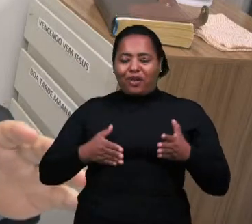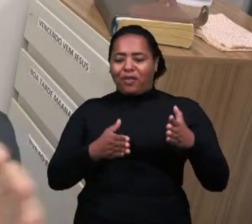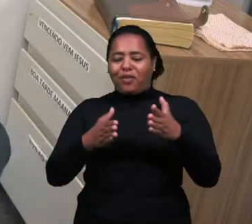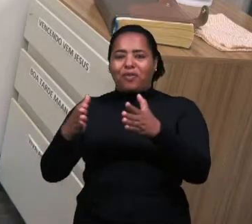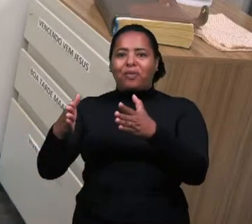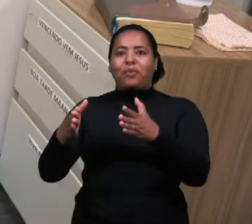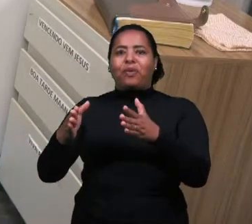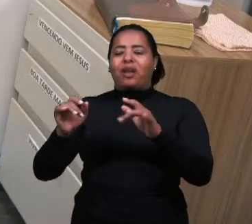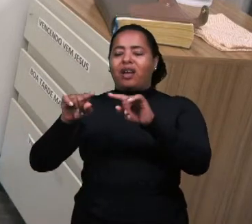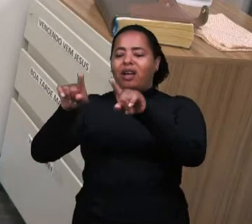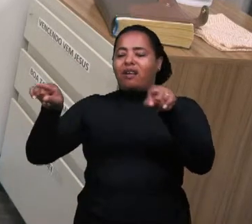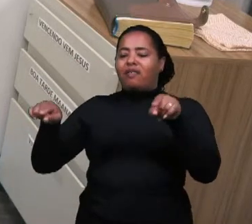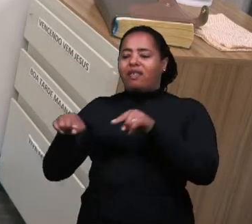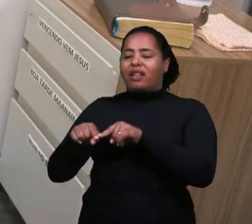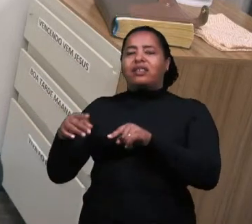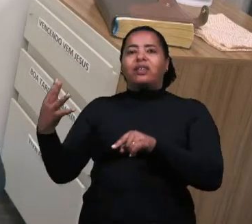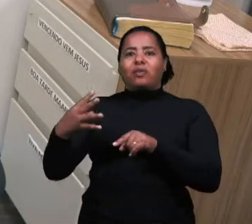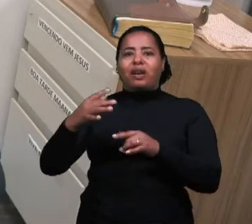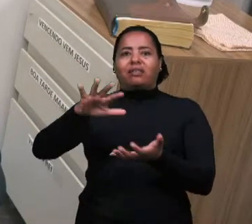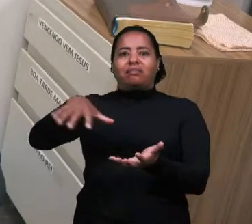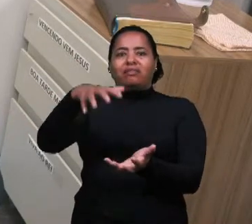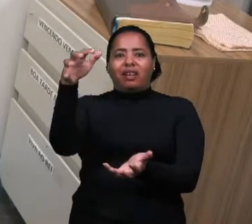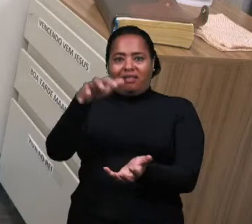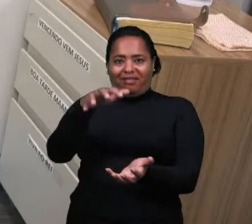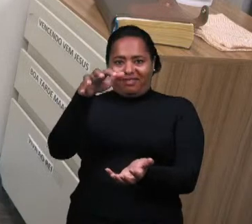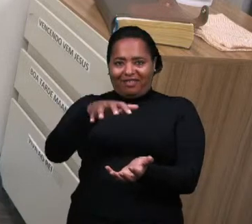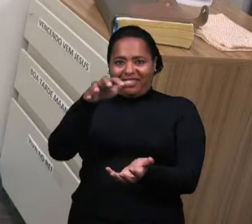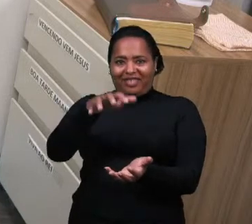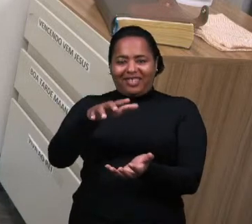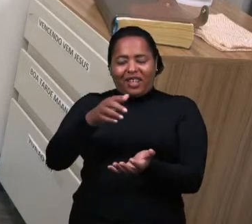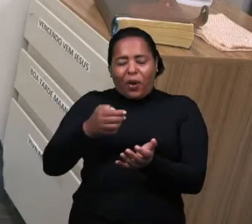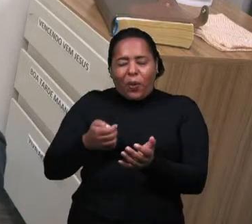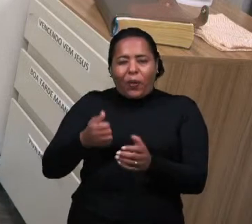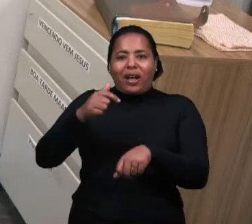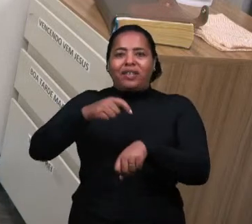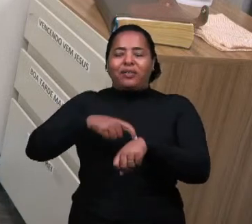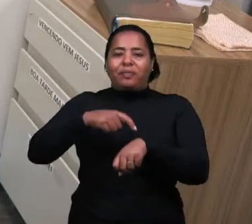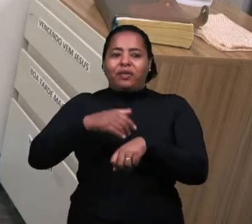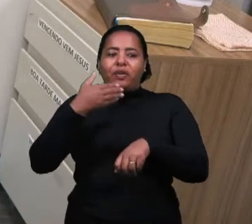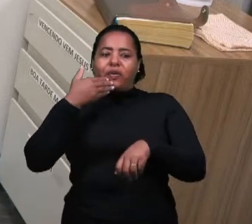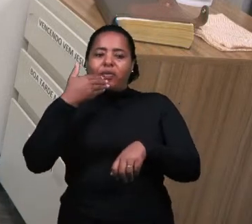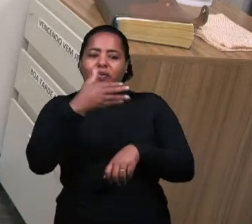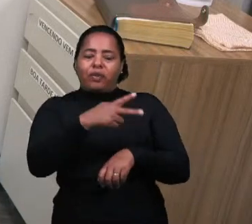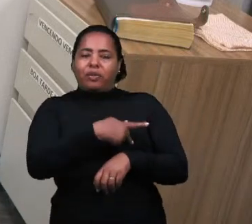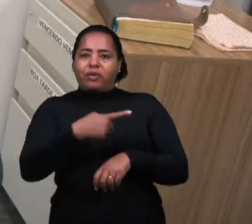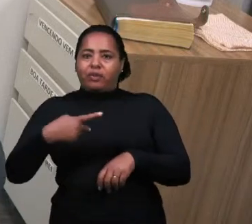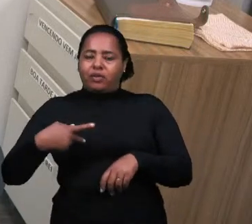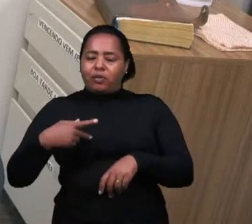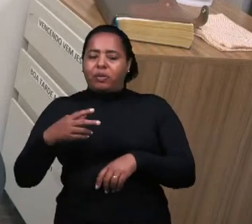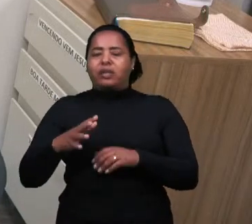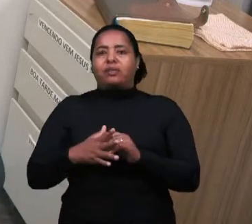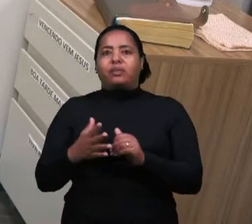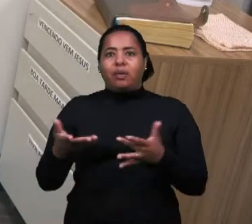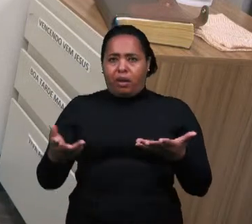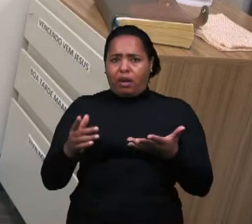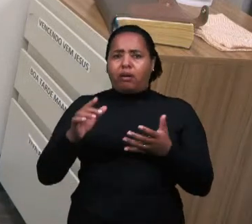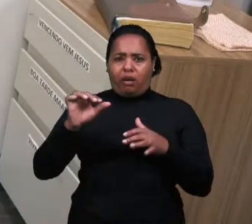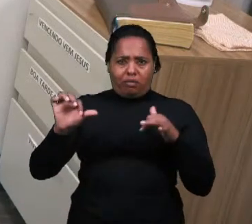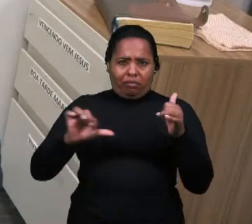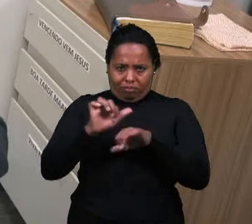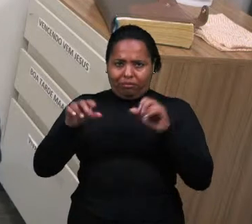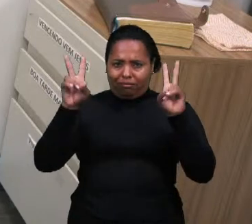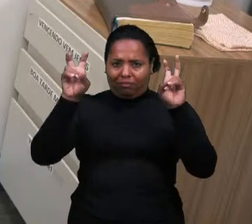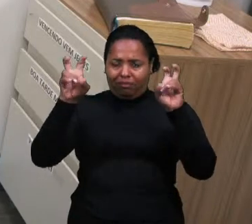estúdio 4, que é o estúdio do satélite. Então, já que está quase na hora, vou pedir ao pastor Forlan para falar sobre, mudando agora de assunto,